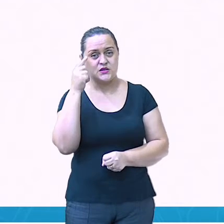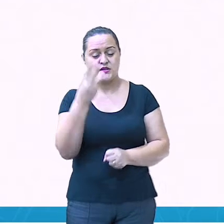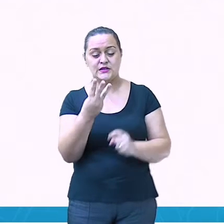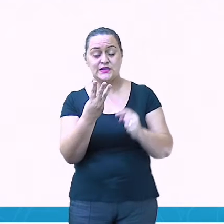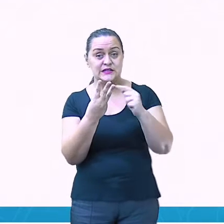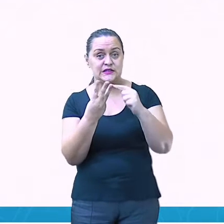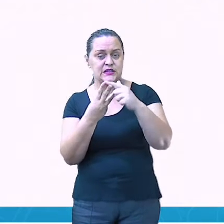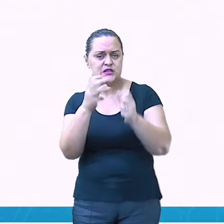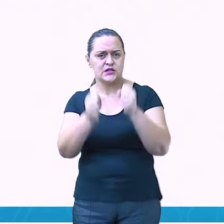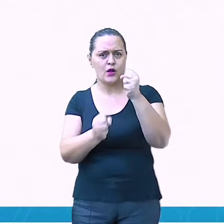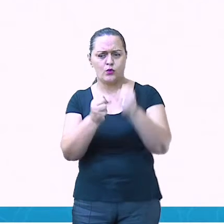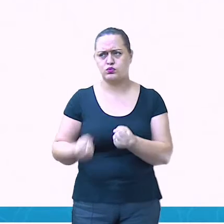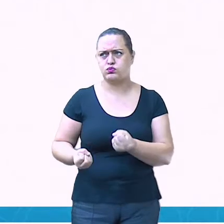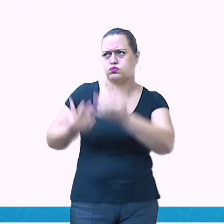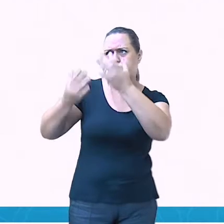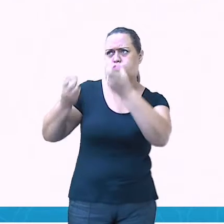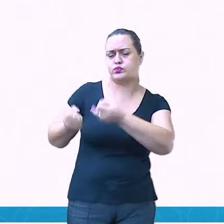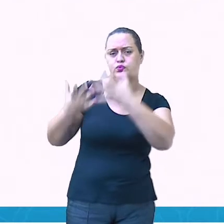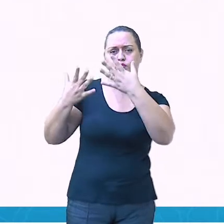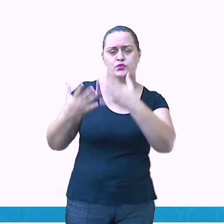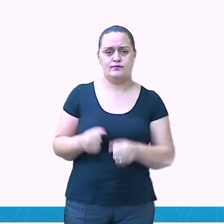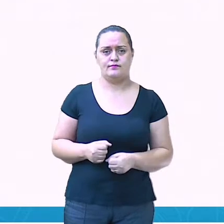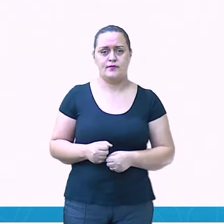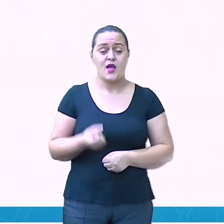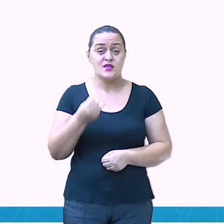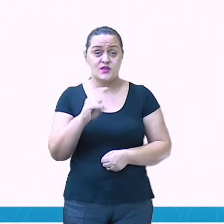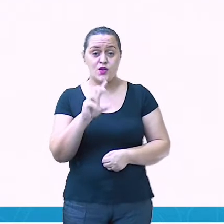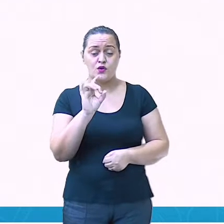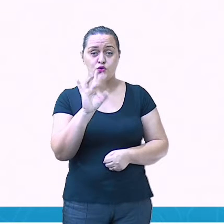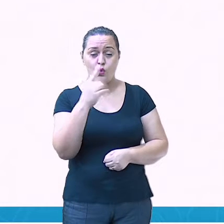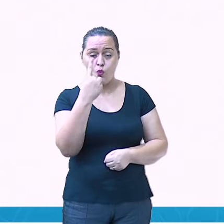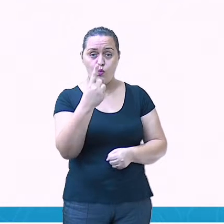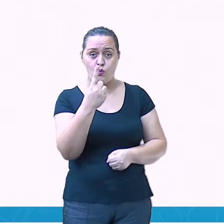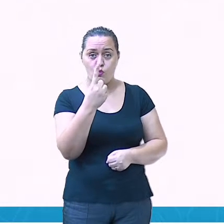amanhã vamos no seu. Isso é uma forma de ajudar.